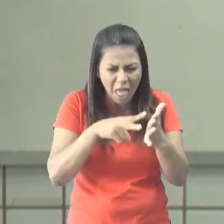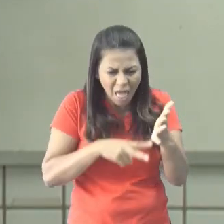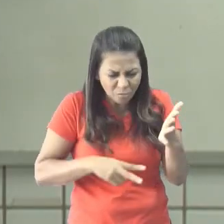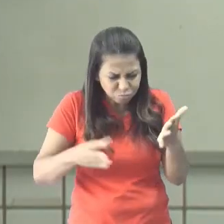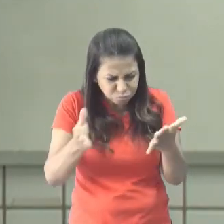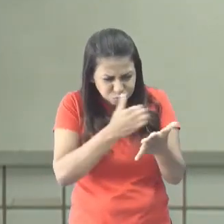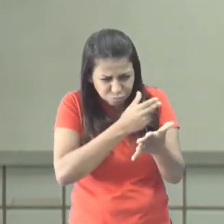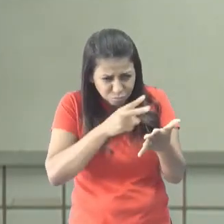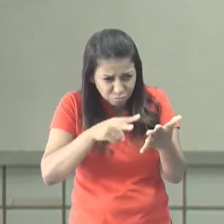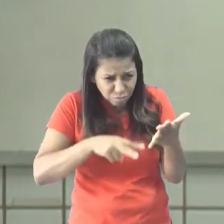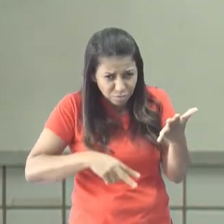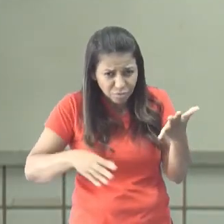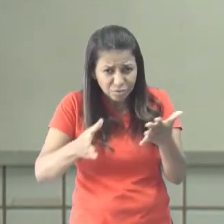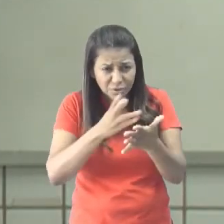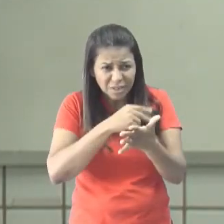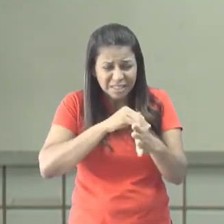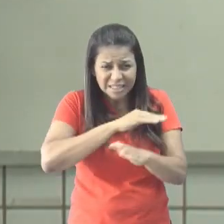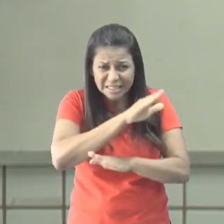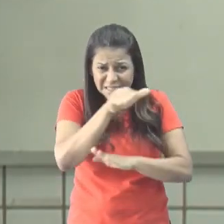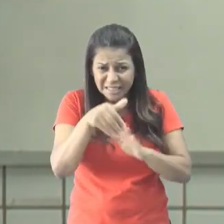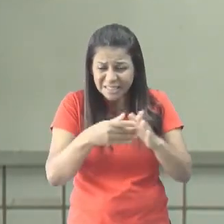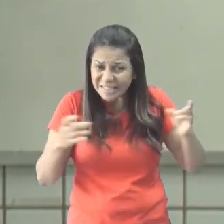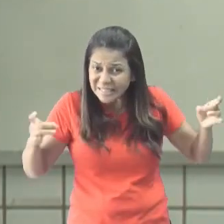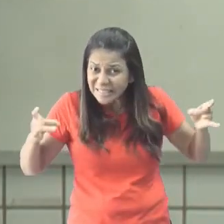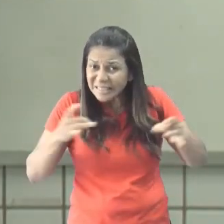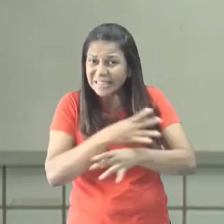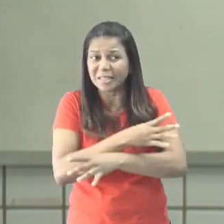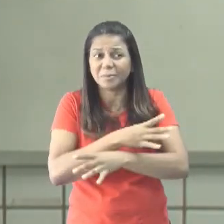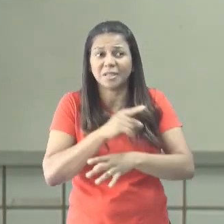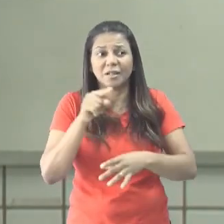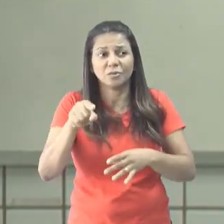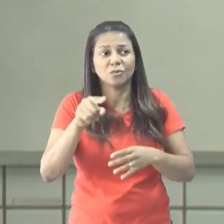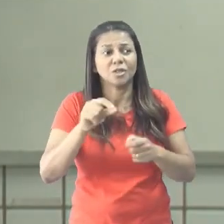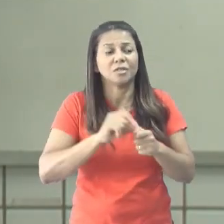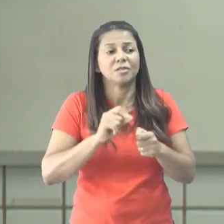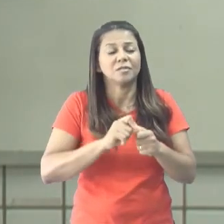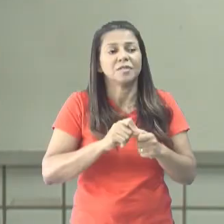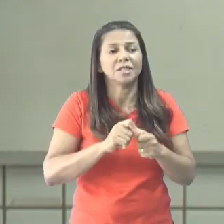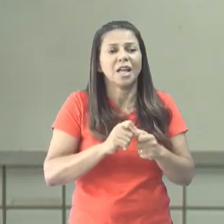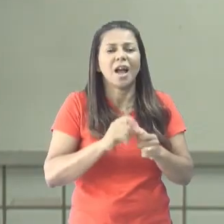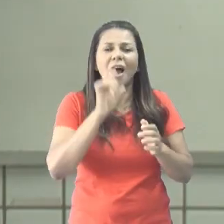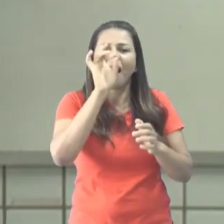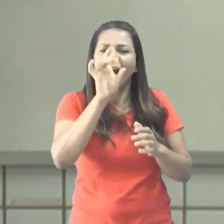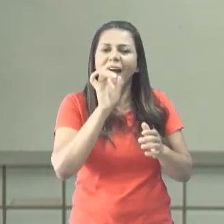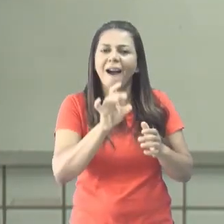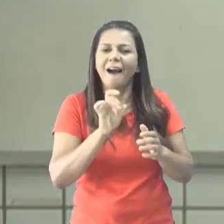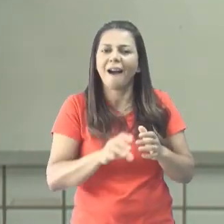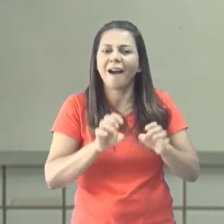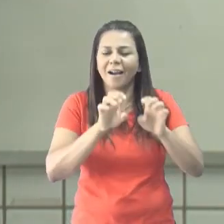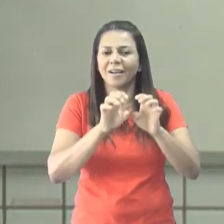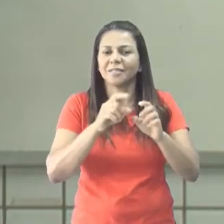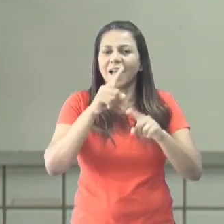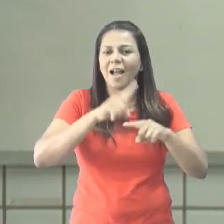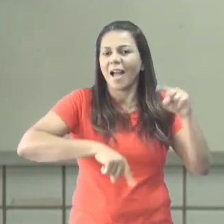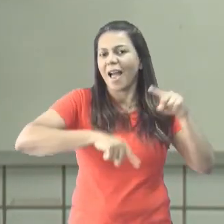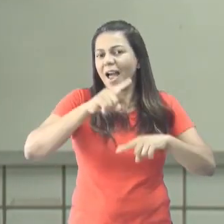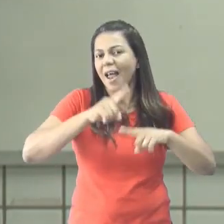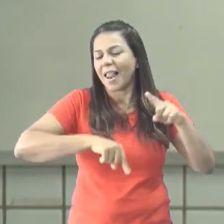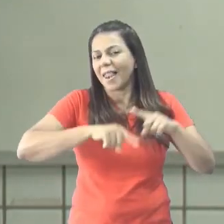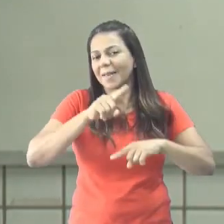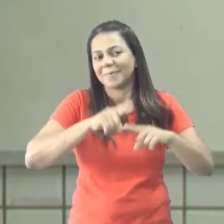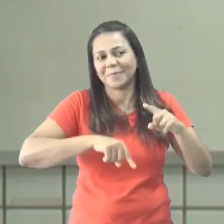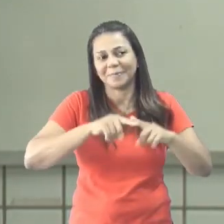para analisarem. Quando vocês fizerem a leitura, vocês vão identificar cada elemento da característica do texto